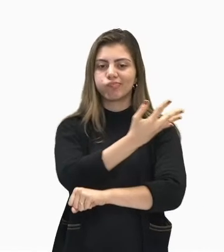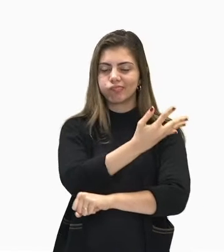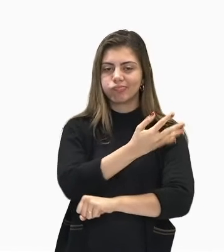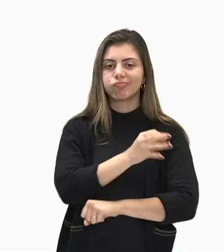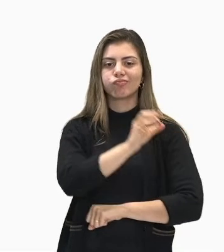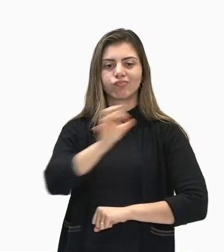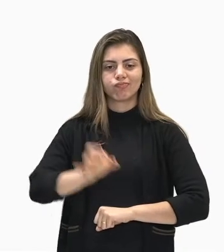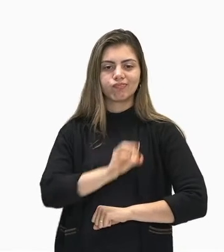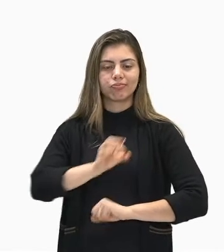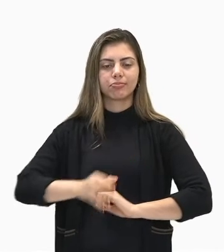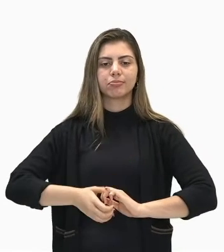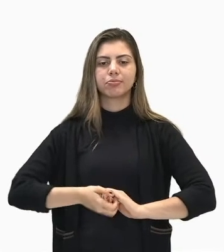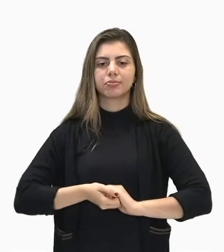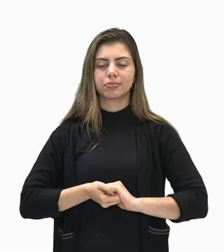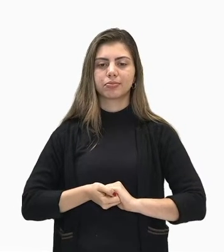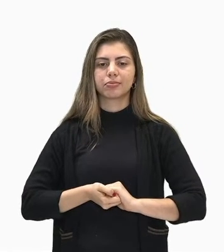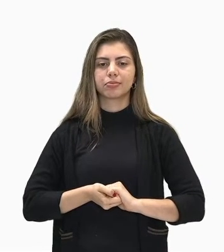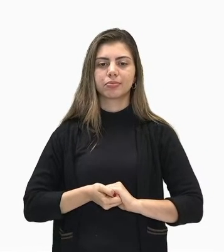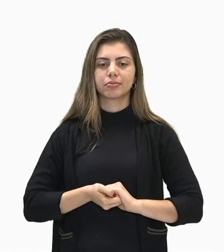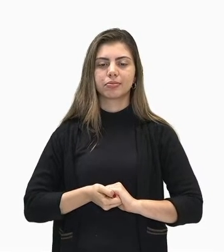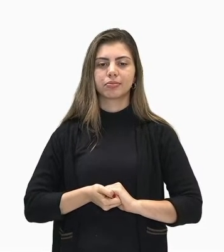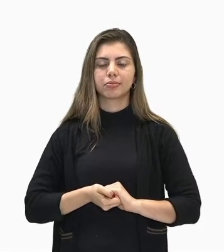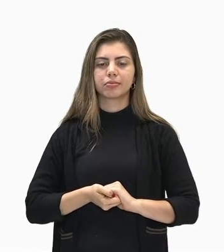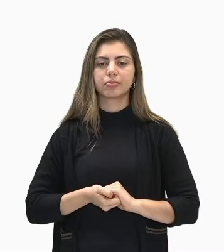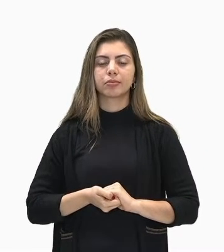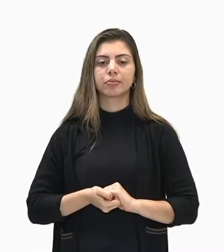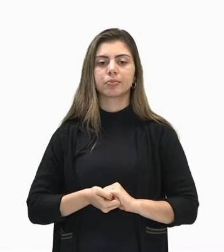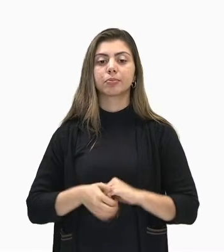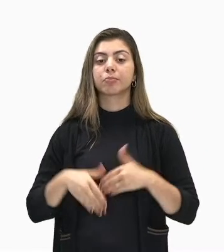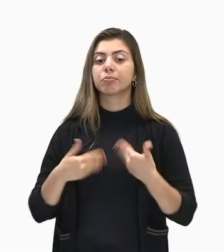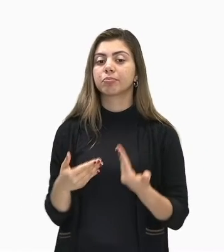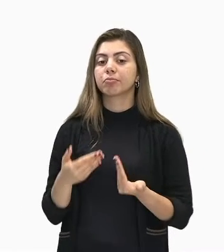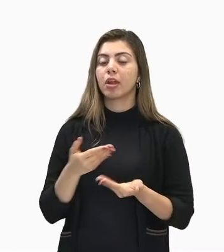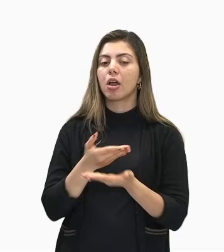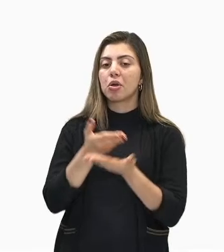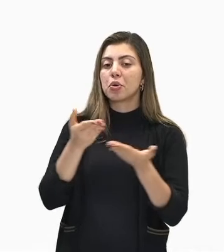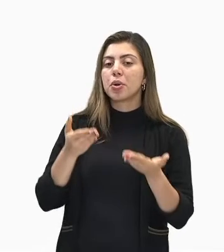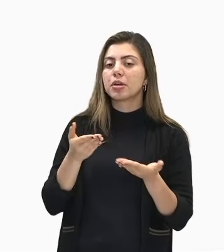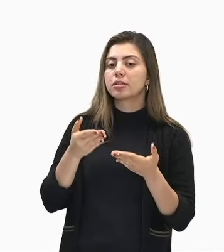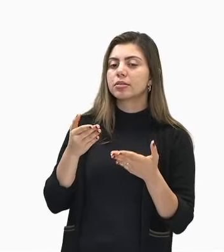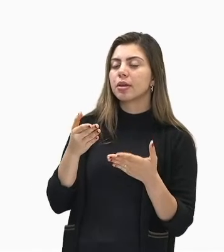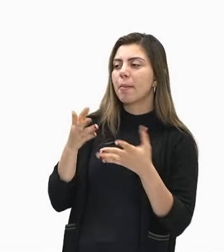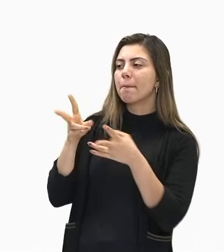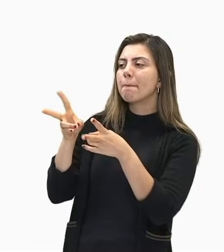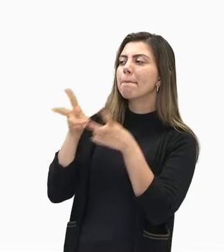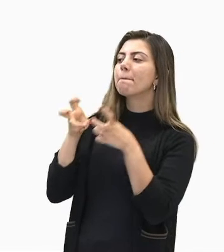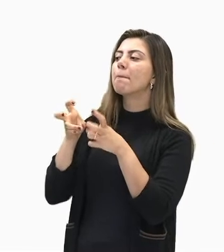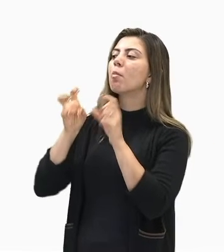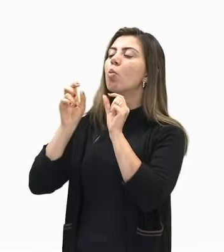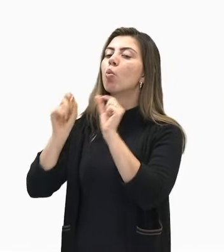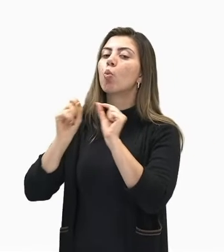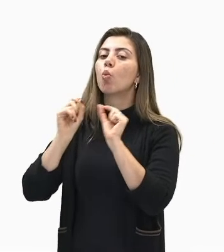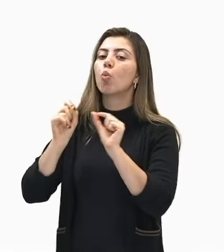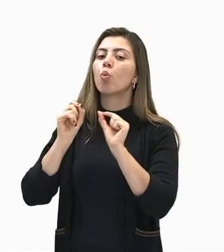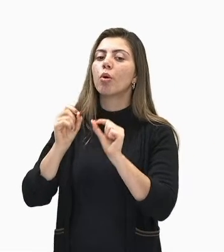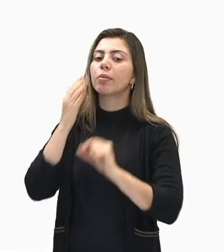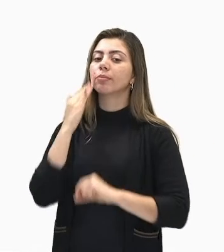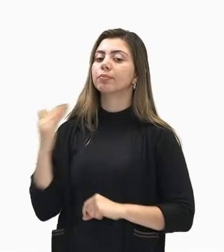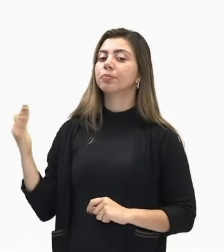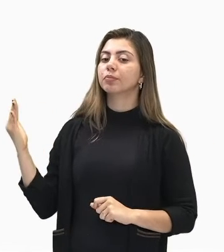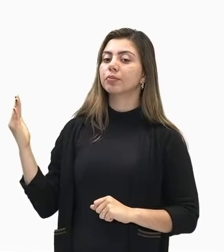reação exotérmica, tá? Eu quero que vocês observem aqui, ó, isso aqui,